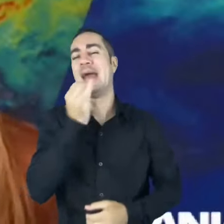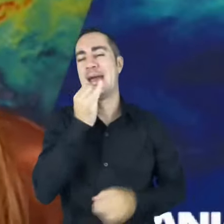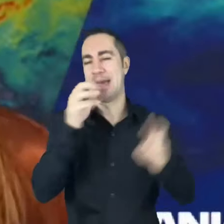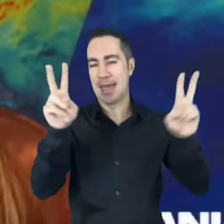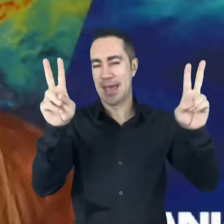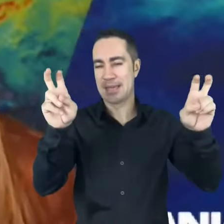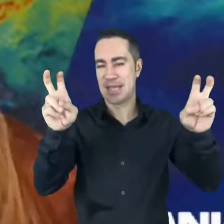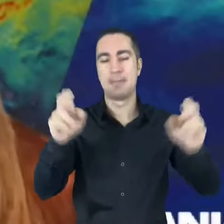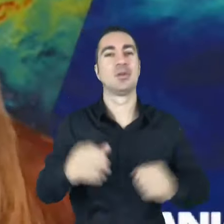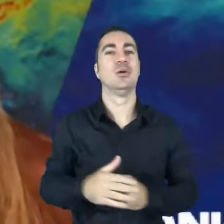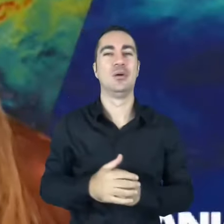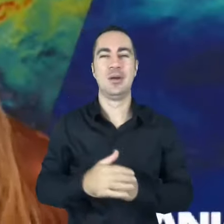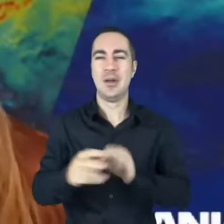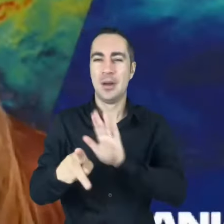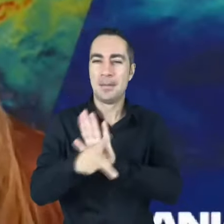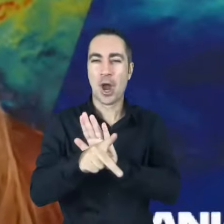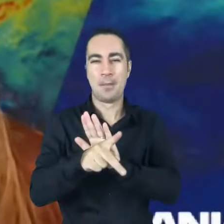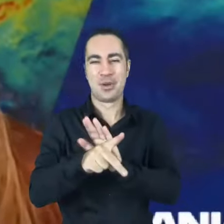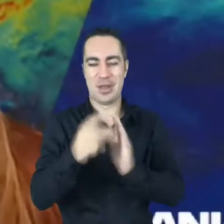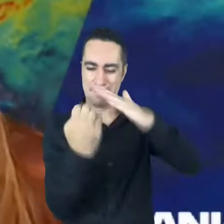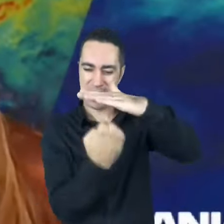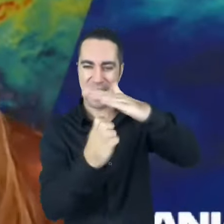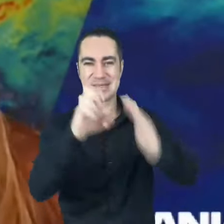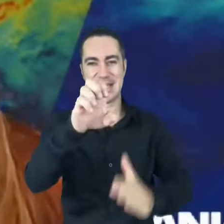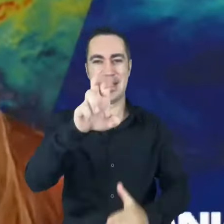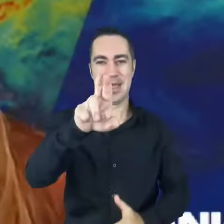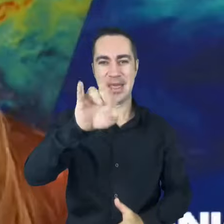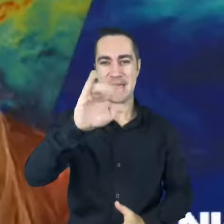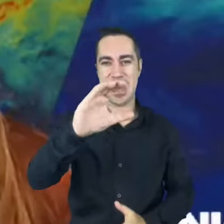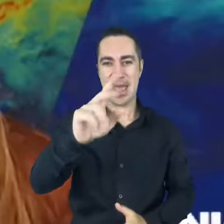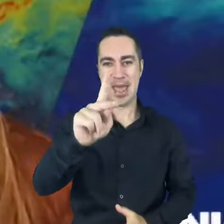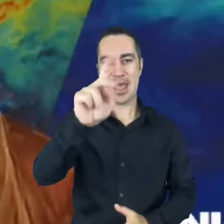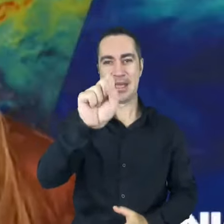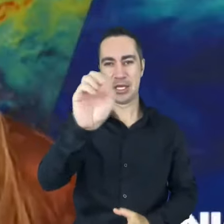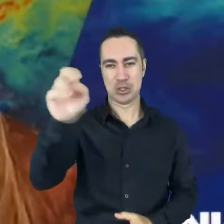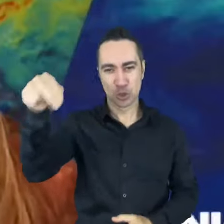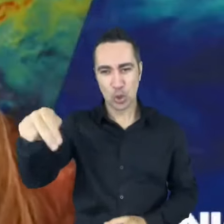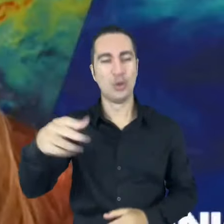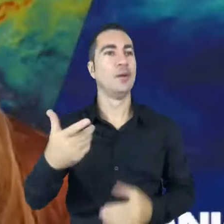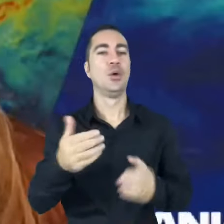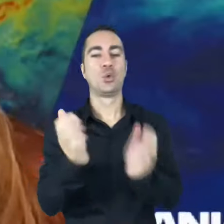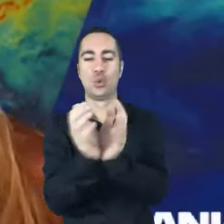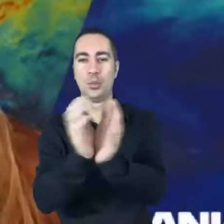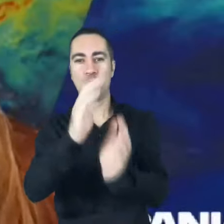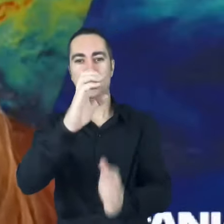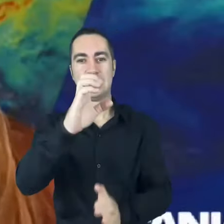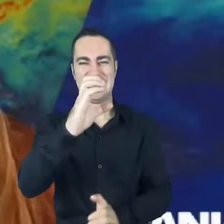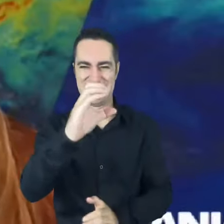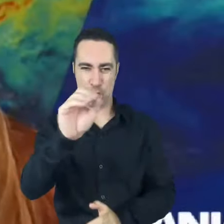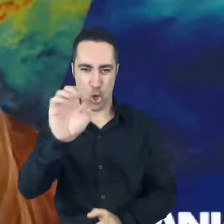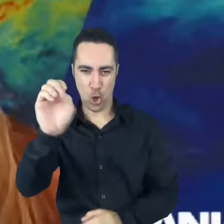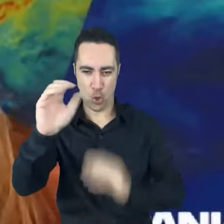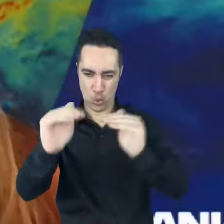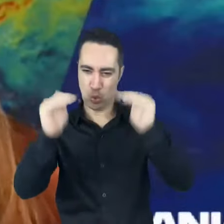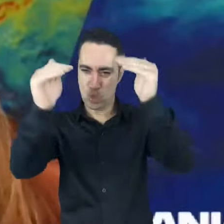os CEOs, todos os gerentes, eles estão muito preocupados com isso. Então, todos se preocupam com